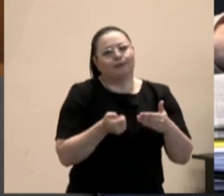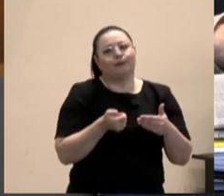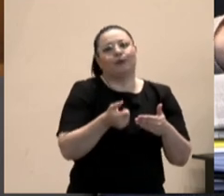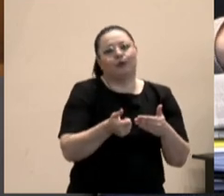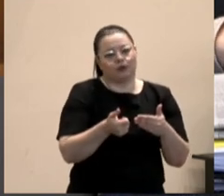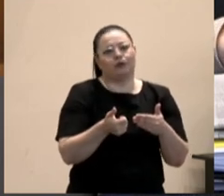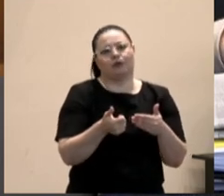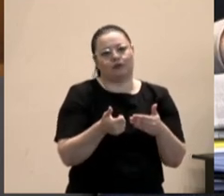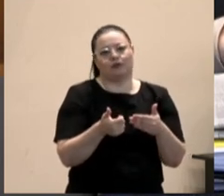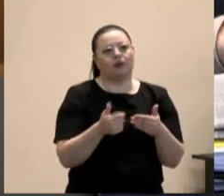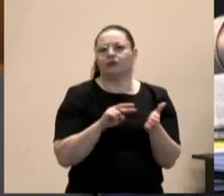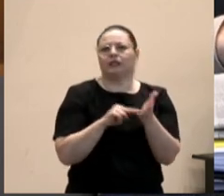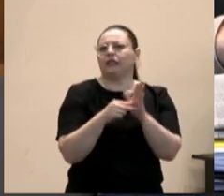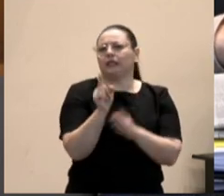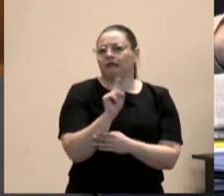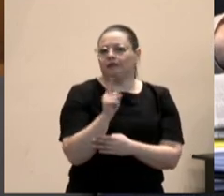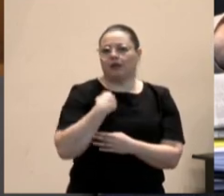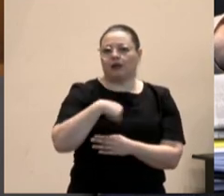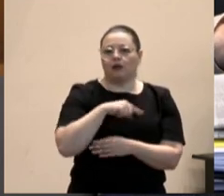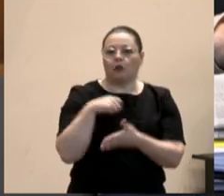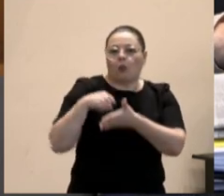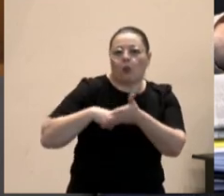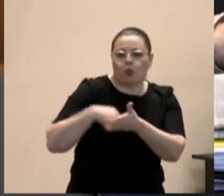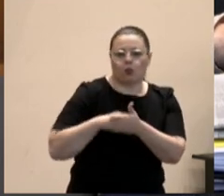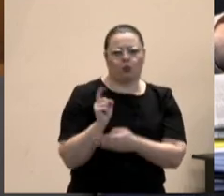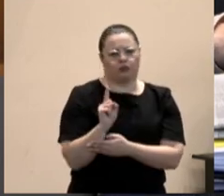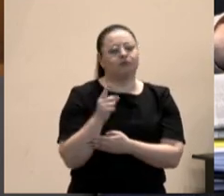luta não tenha sido árdua, né?